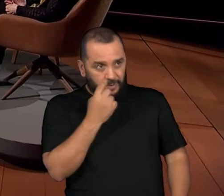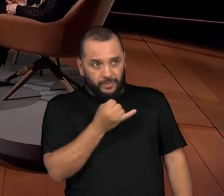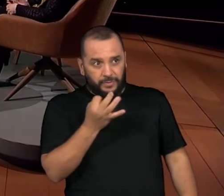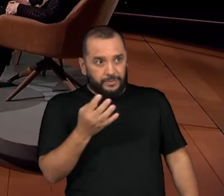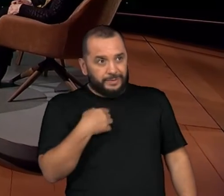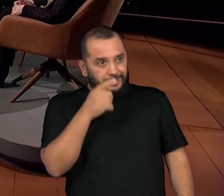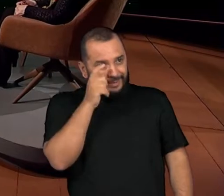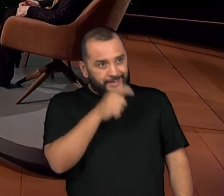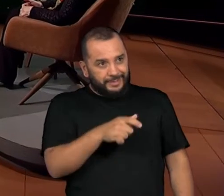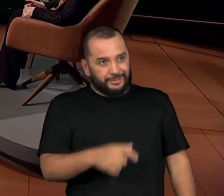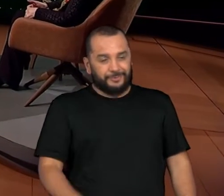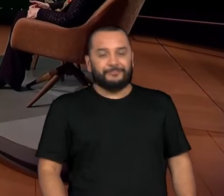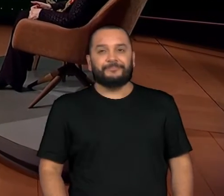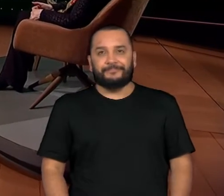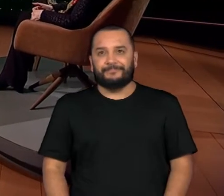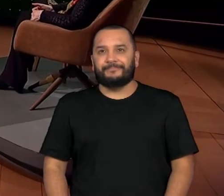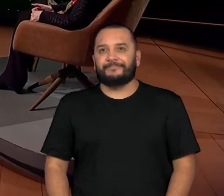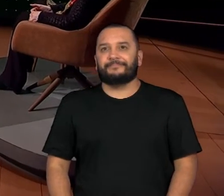Interessante, ótimo.